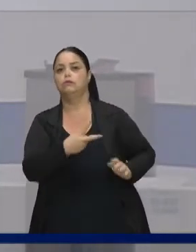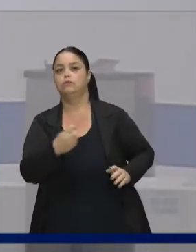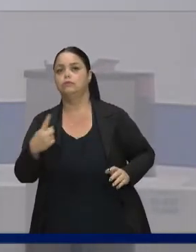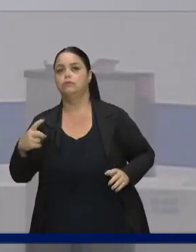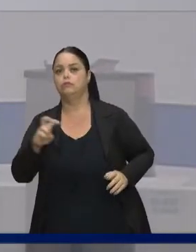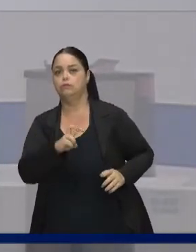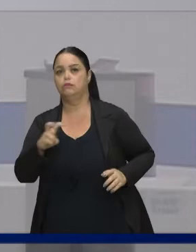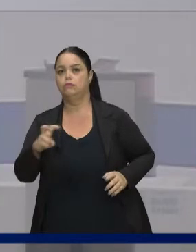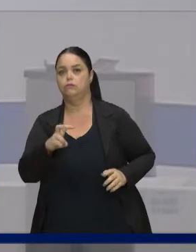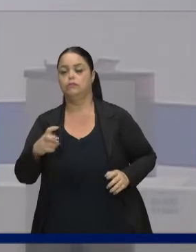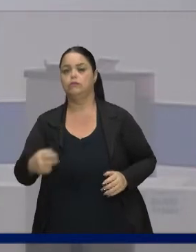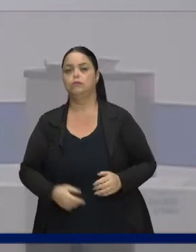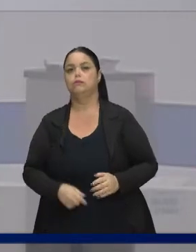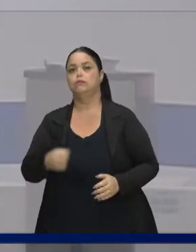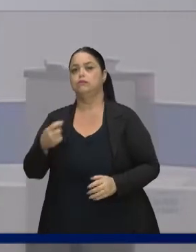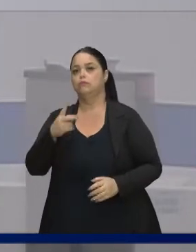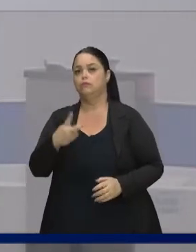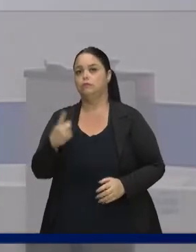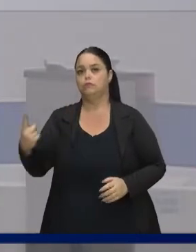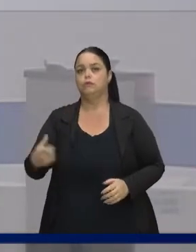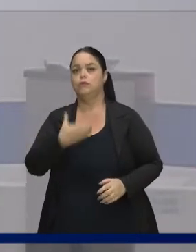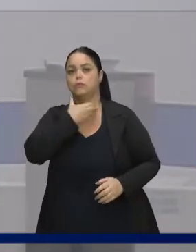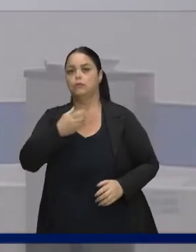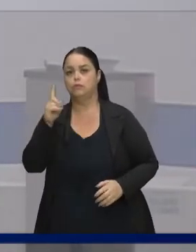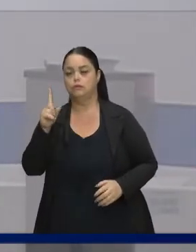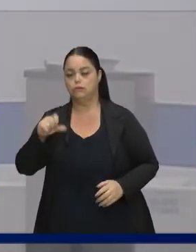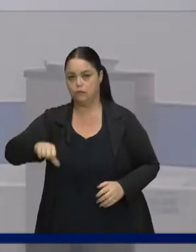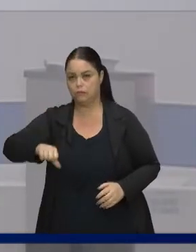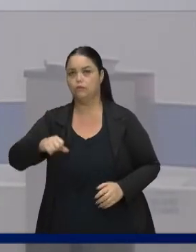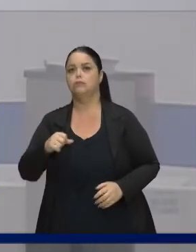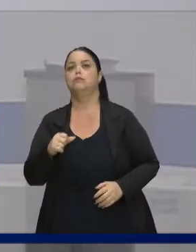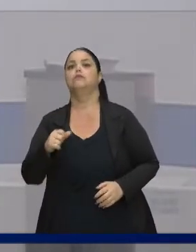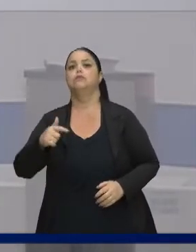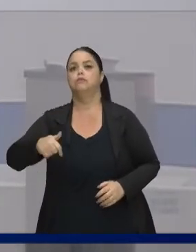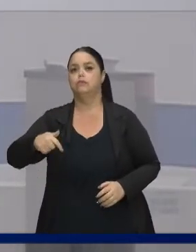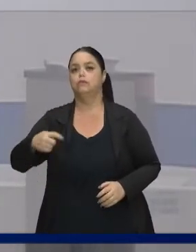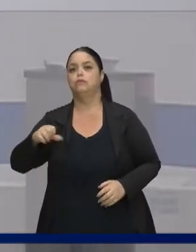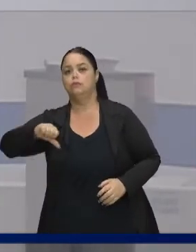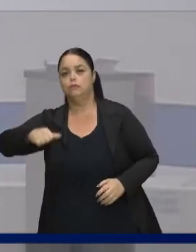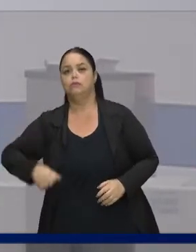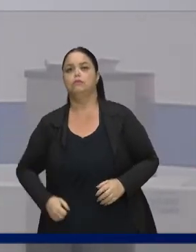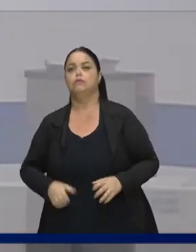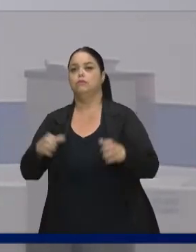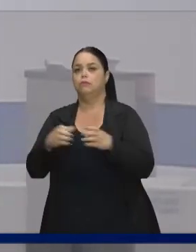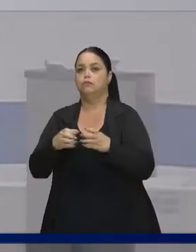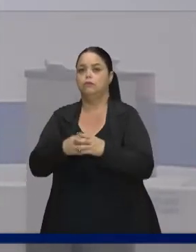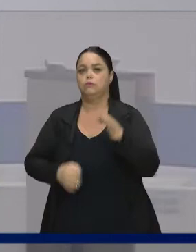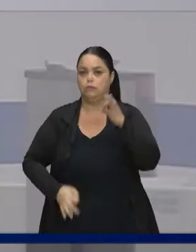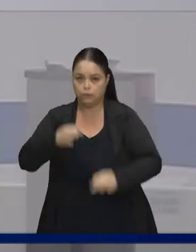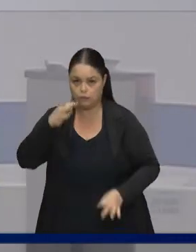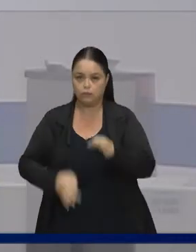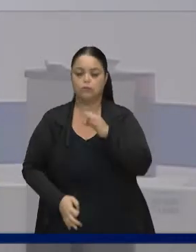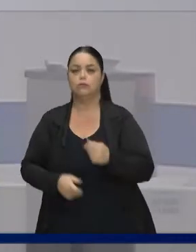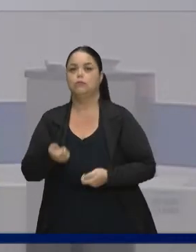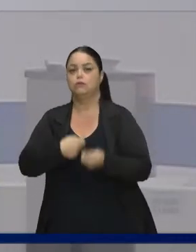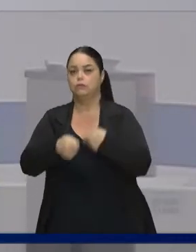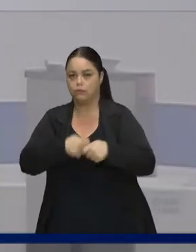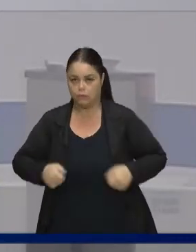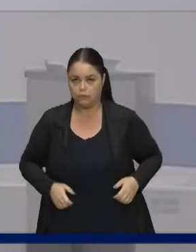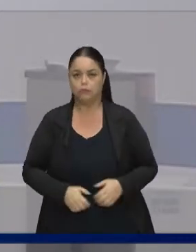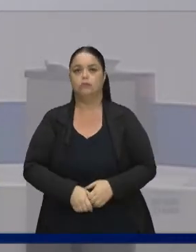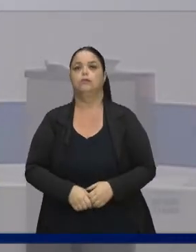de 21 de dezembro de 1979. Comissões: Justiça, Economia